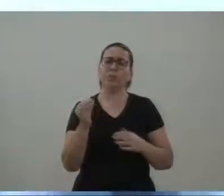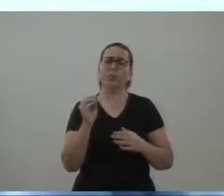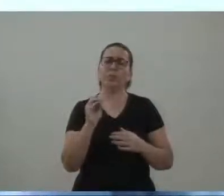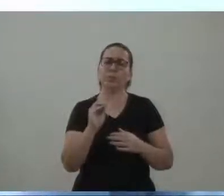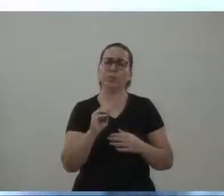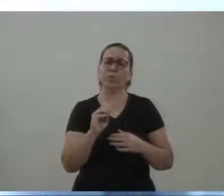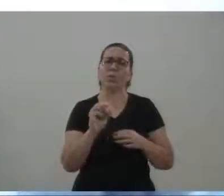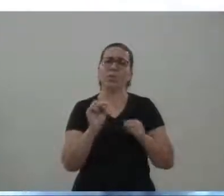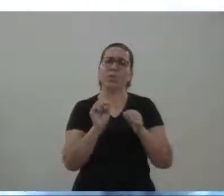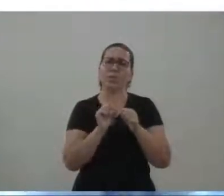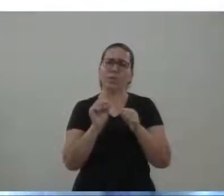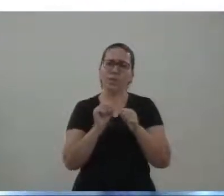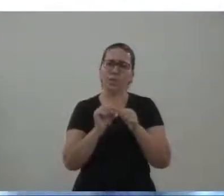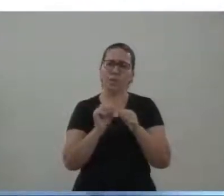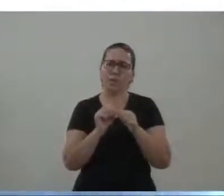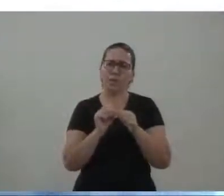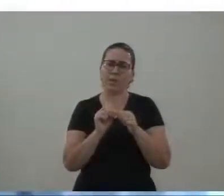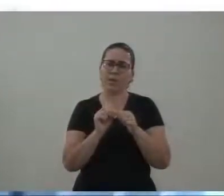que seja feita